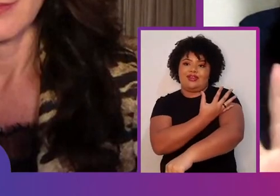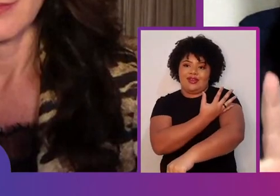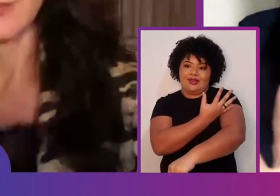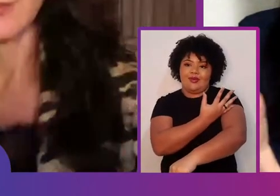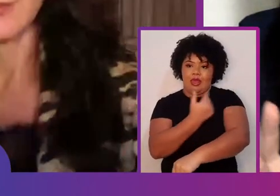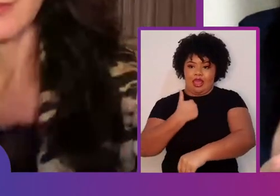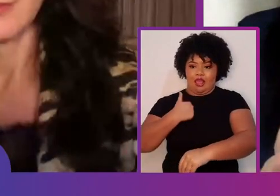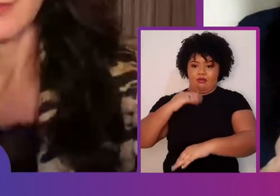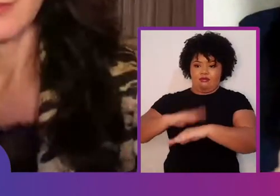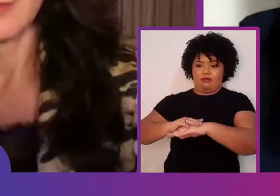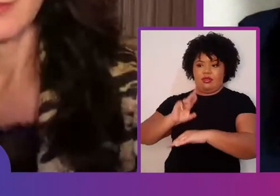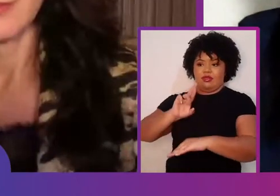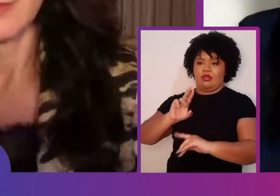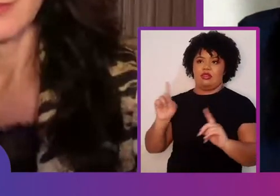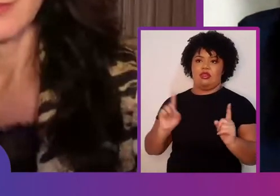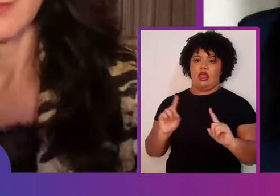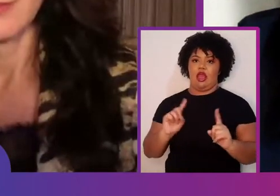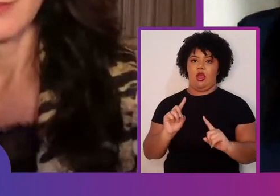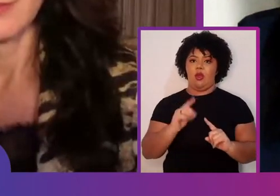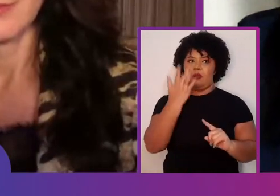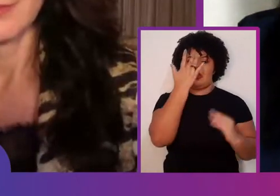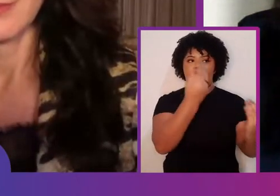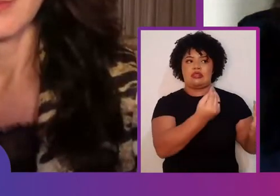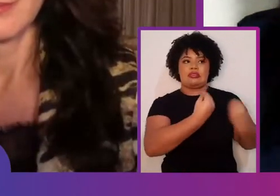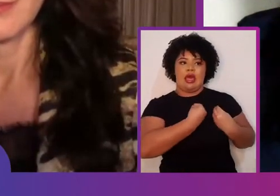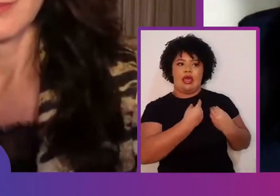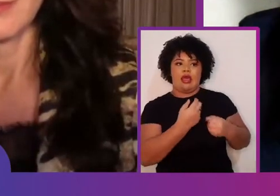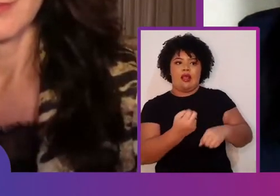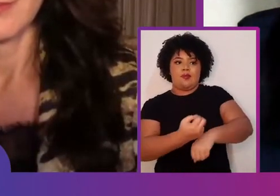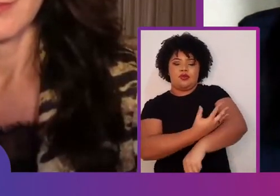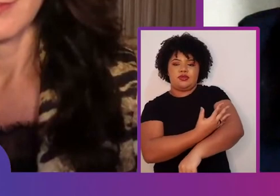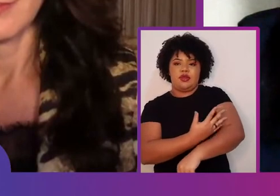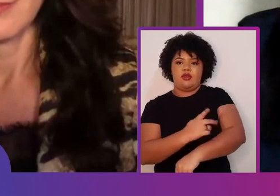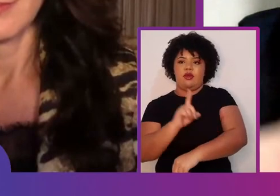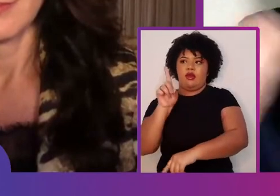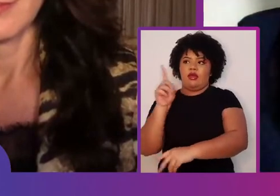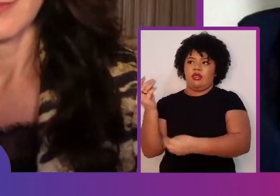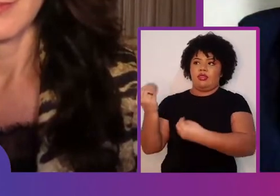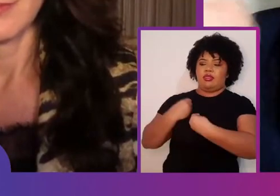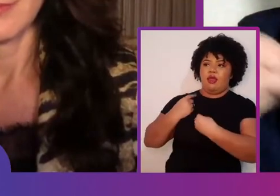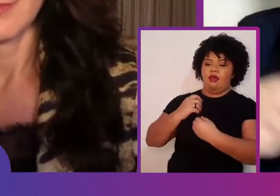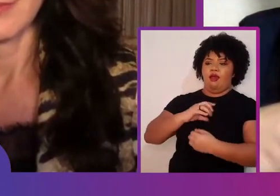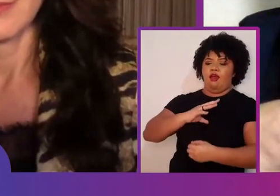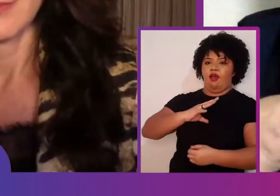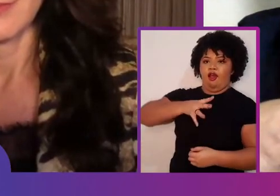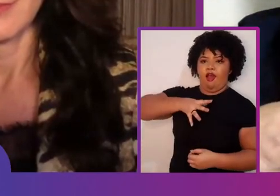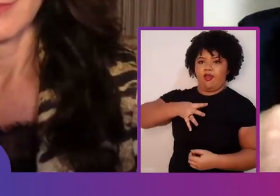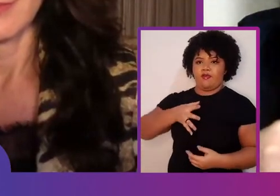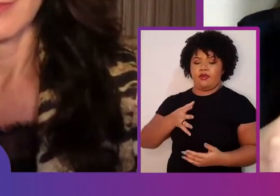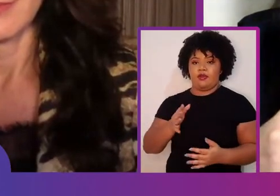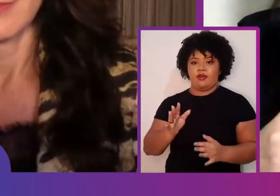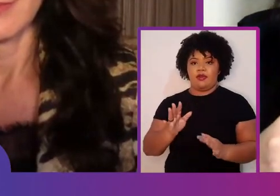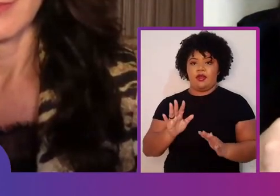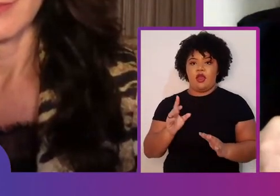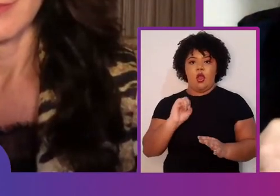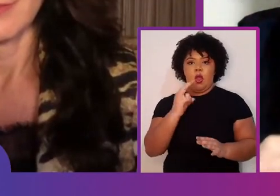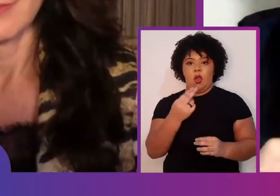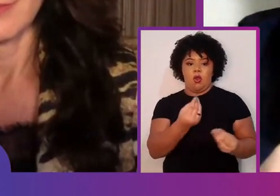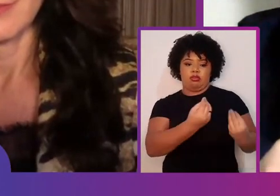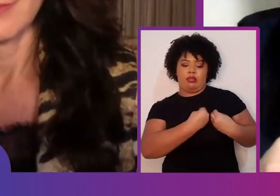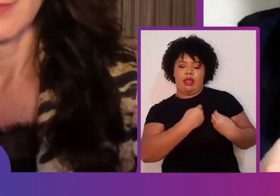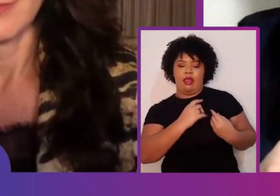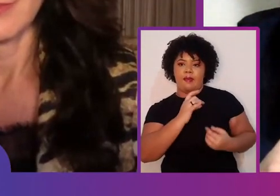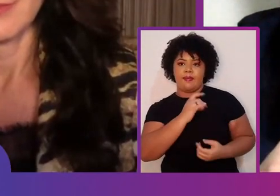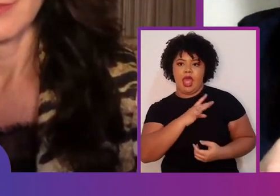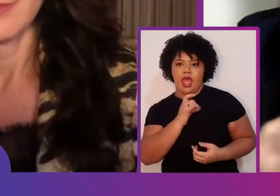gente sempre diz assim, que alguém causou uma emoção na gente. Fulano me deixou com raiva. Ah, isso aqui me deixou com medo. Ah, essa